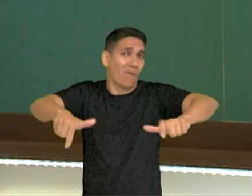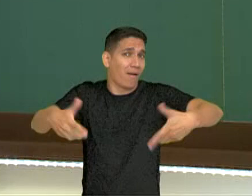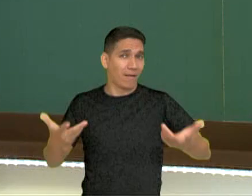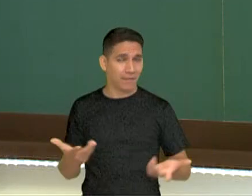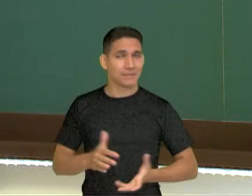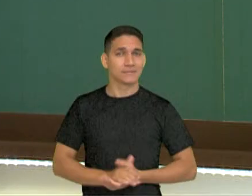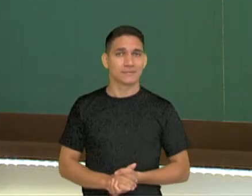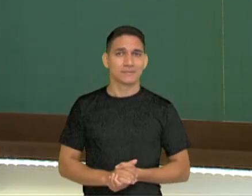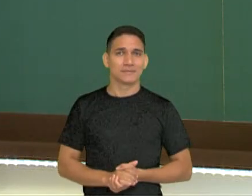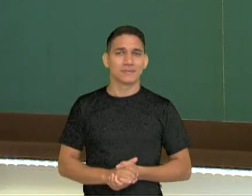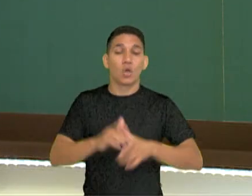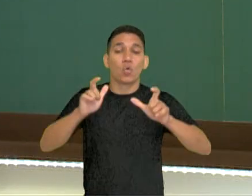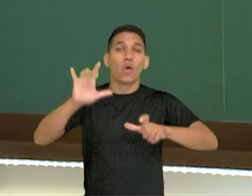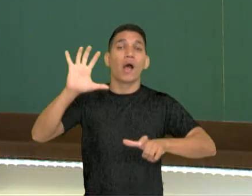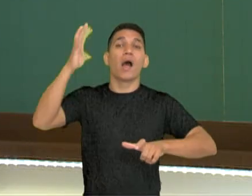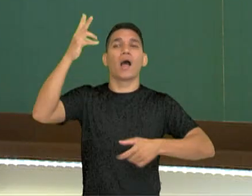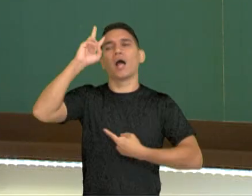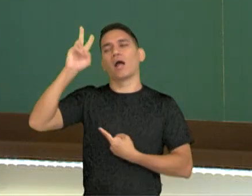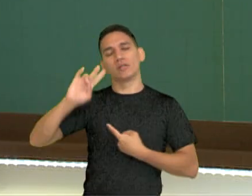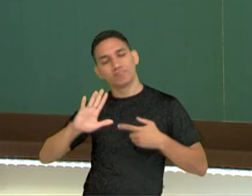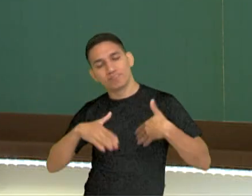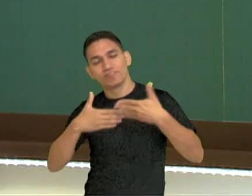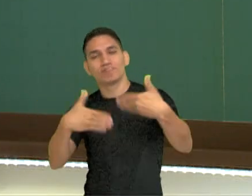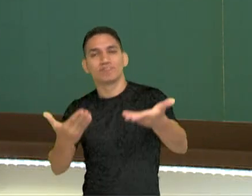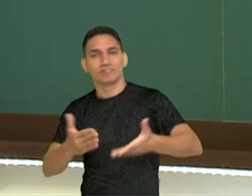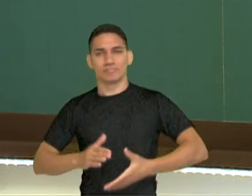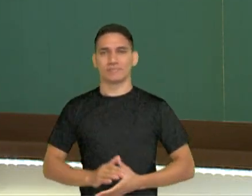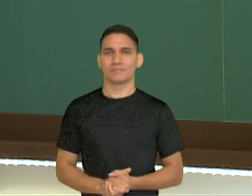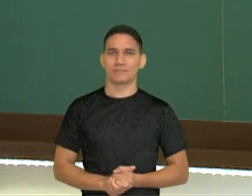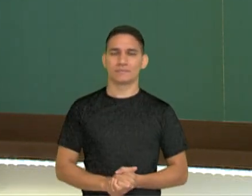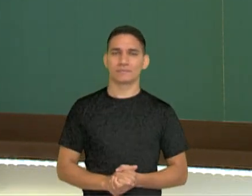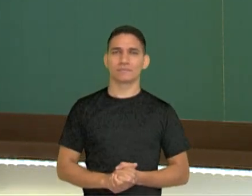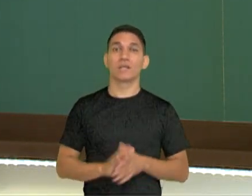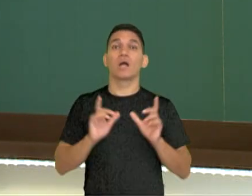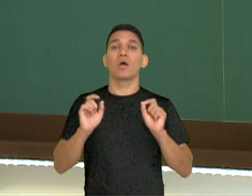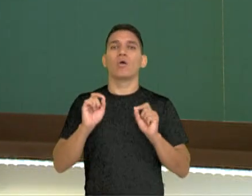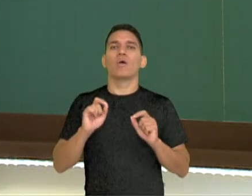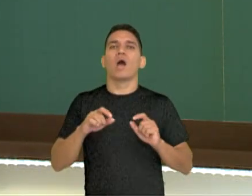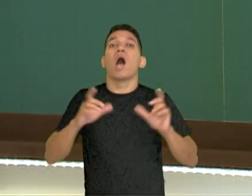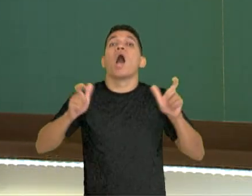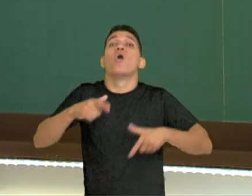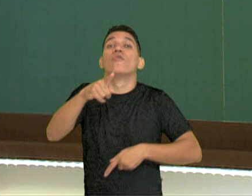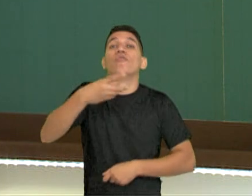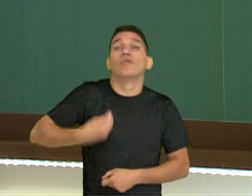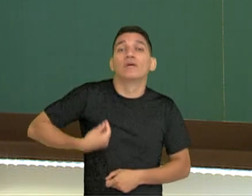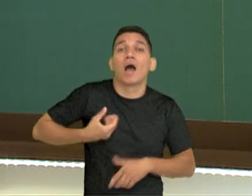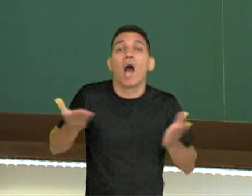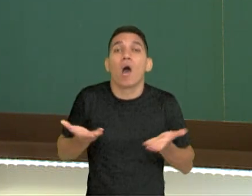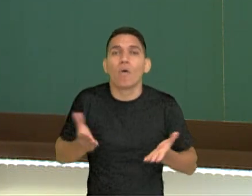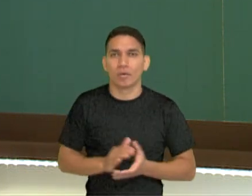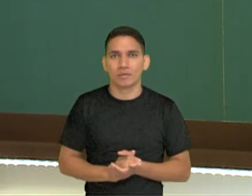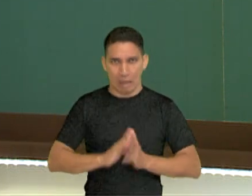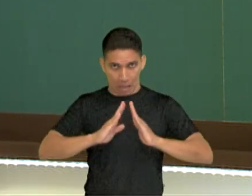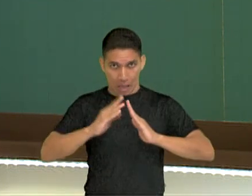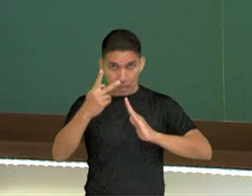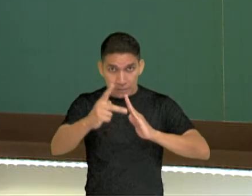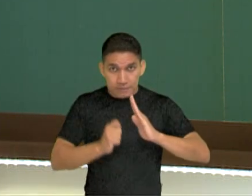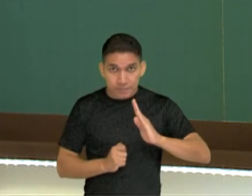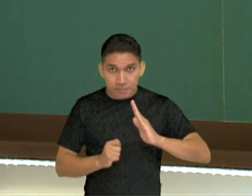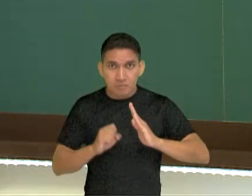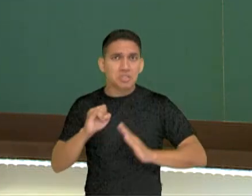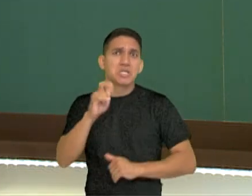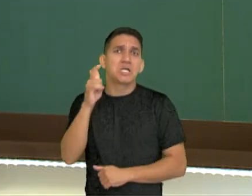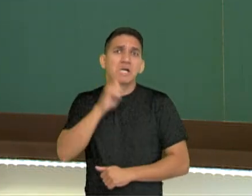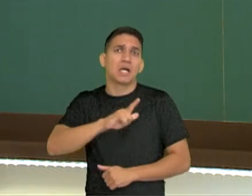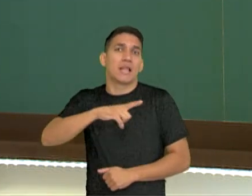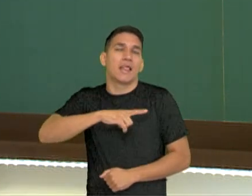o local onde a história se desenvolve, né? Então onde você está agora? Na sua casa, né? Se houvesse